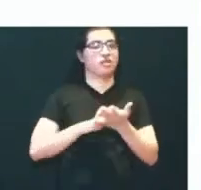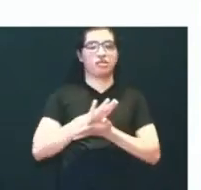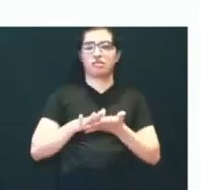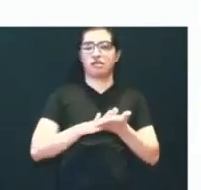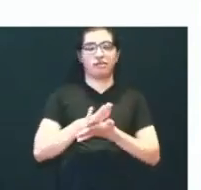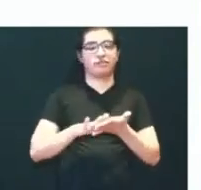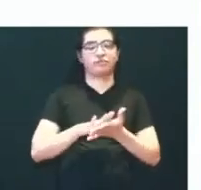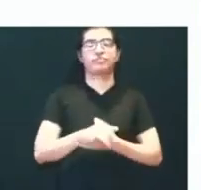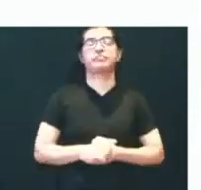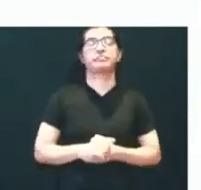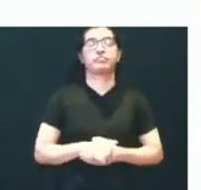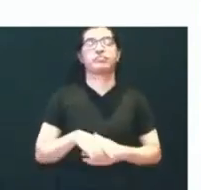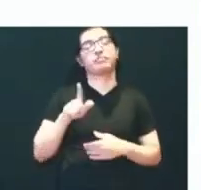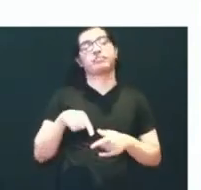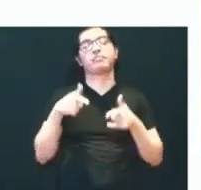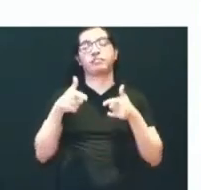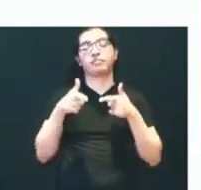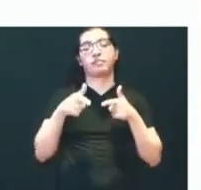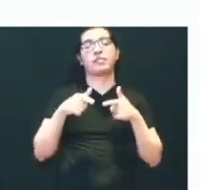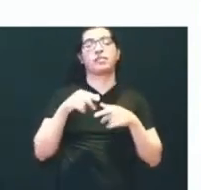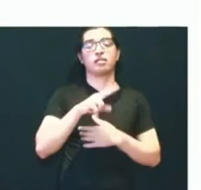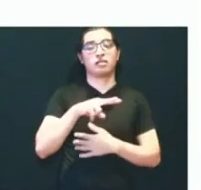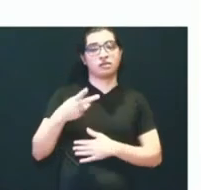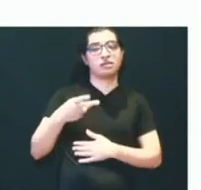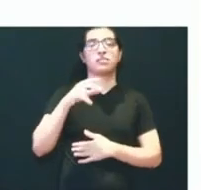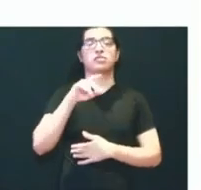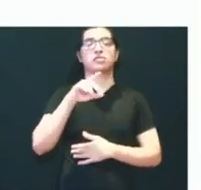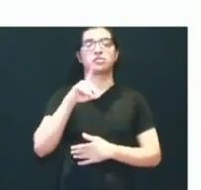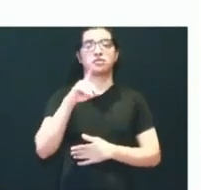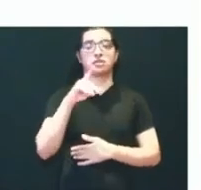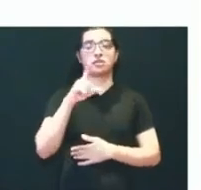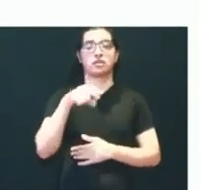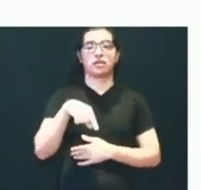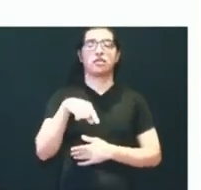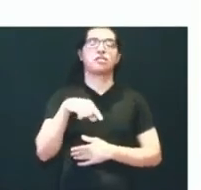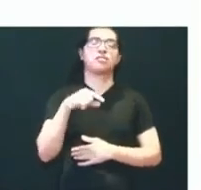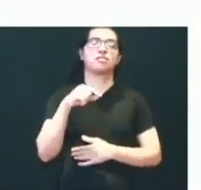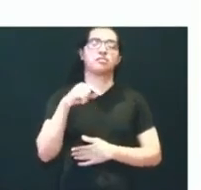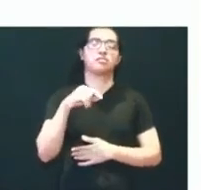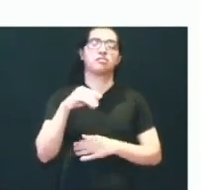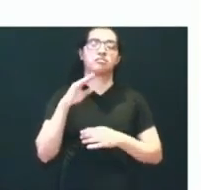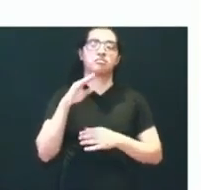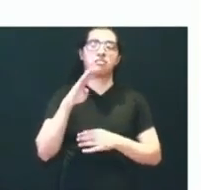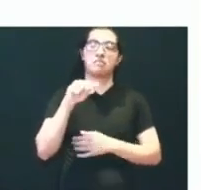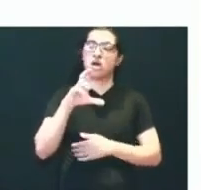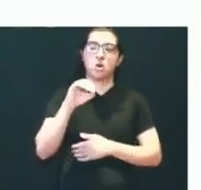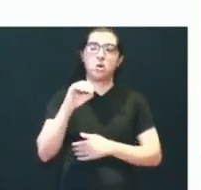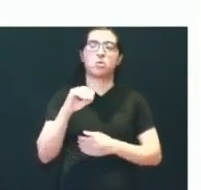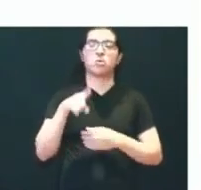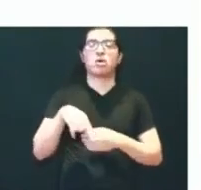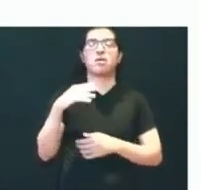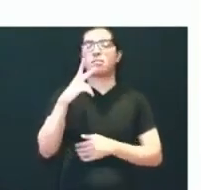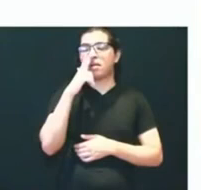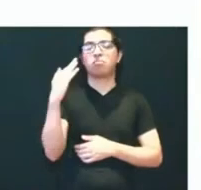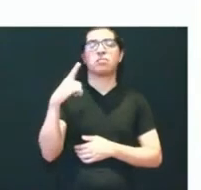E aí é o chamado transplante de doador de banco, ou seja, é aí onde entra o banco